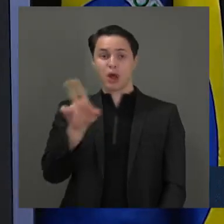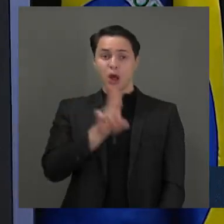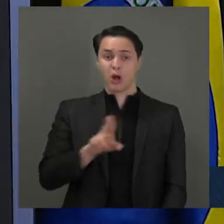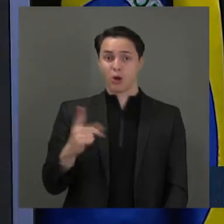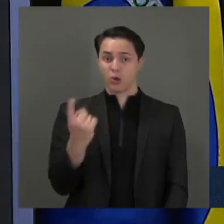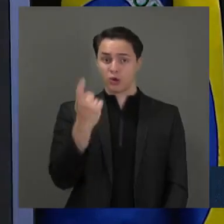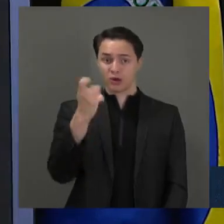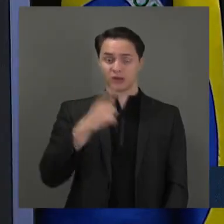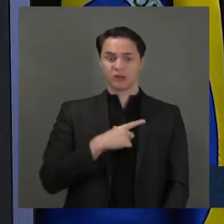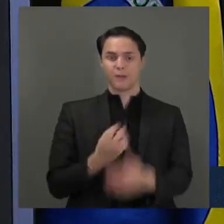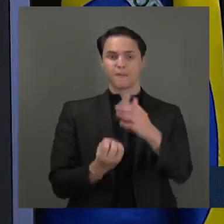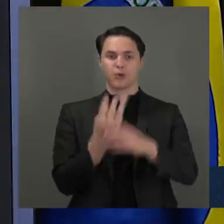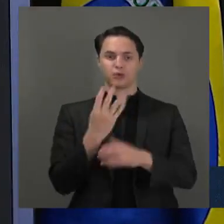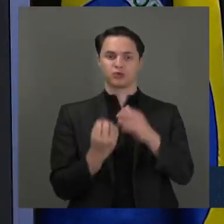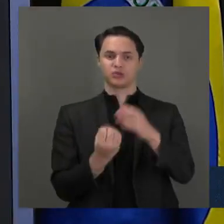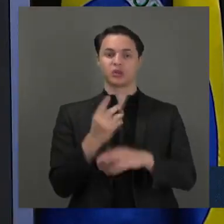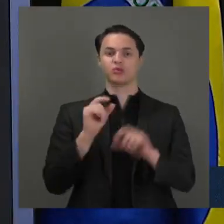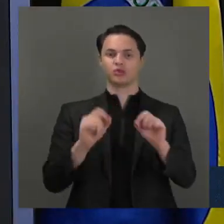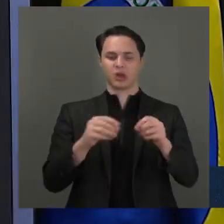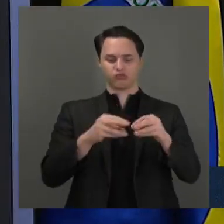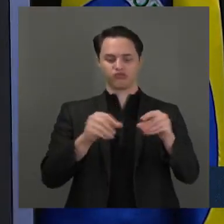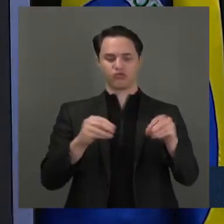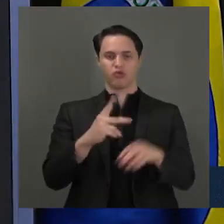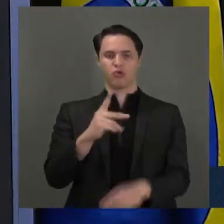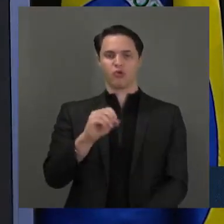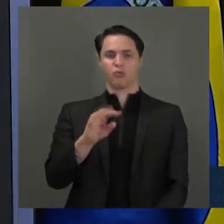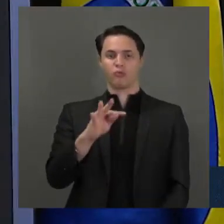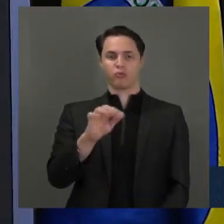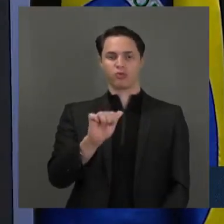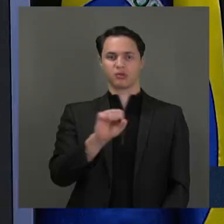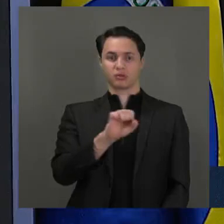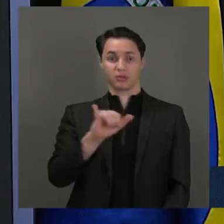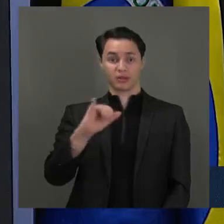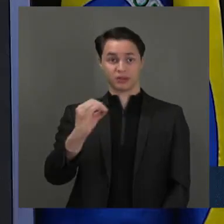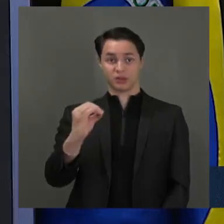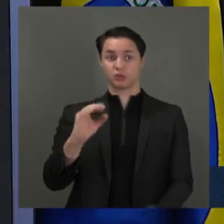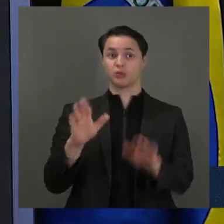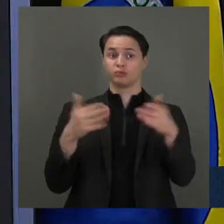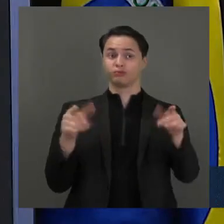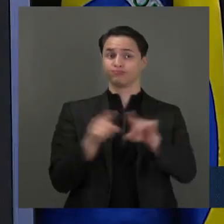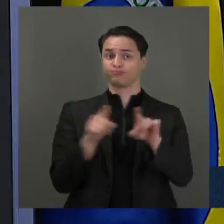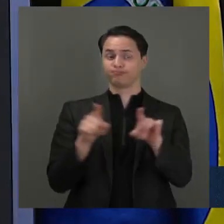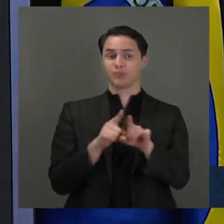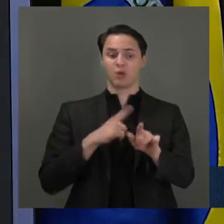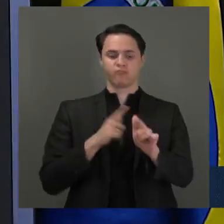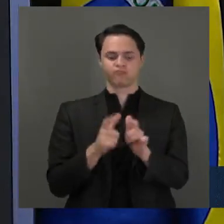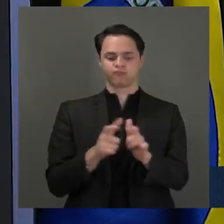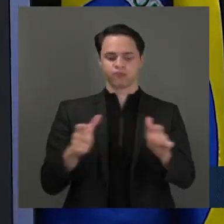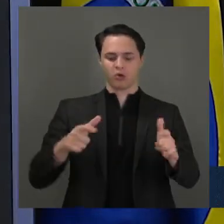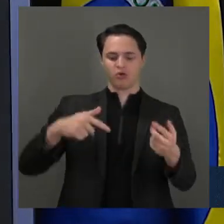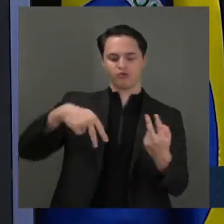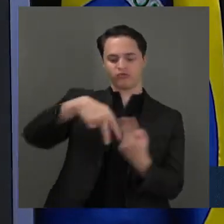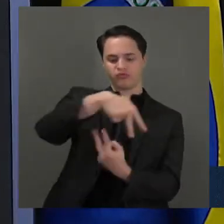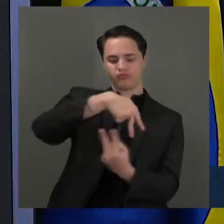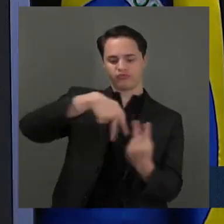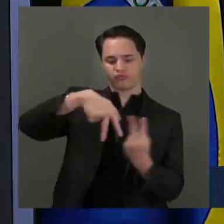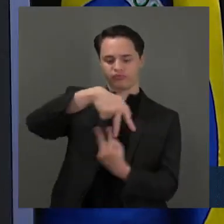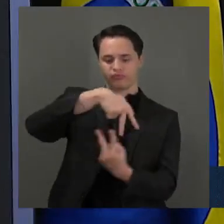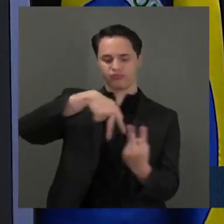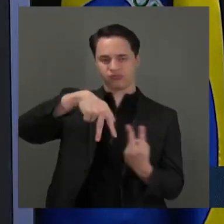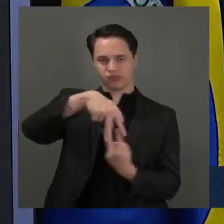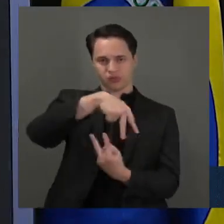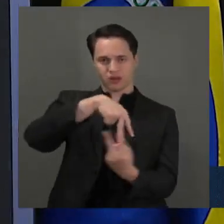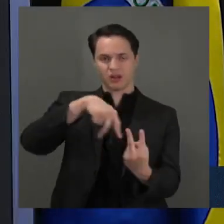de potássio do Brasil operado pela Mosaic, além de um grande número de misturadoras,